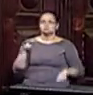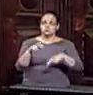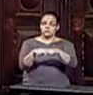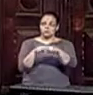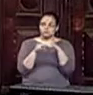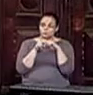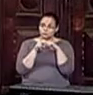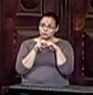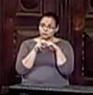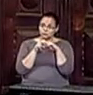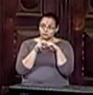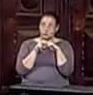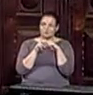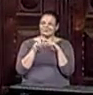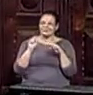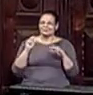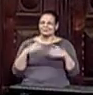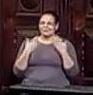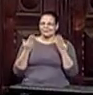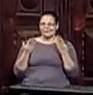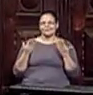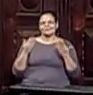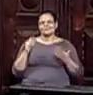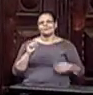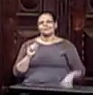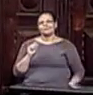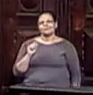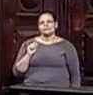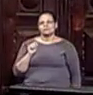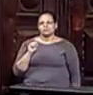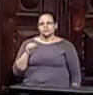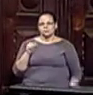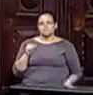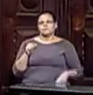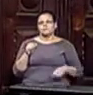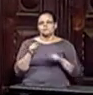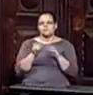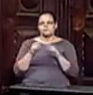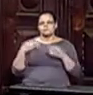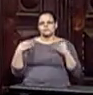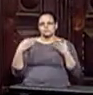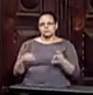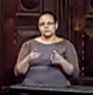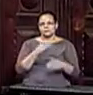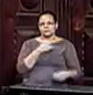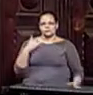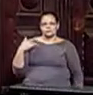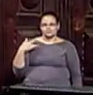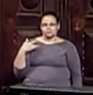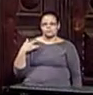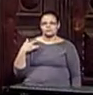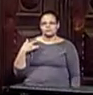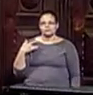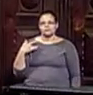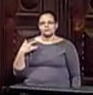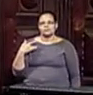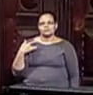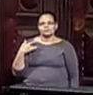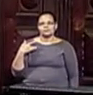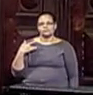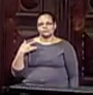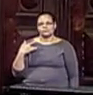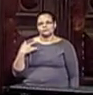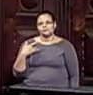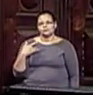do escândalo de corrupção na área da saúde, com uma ponta de um